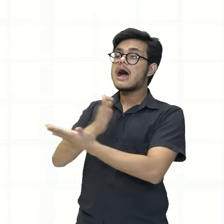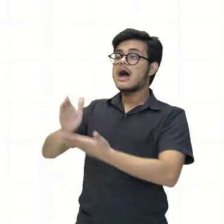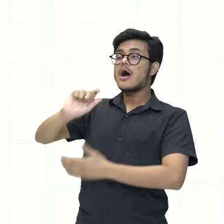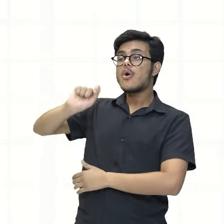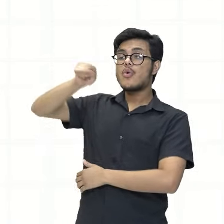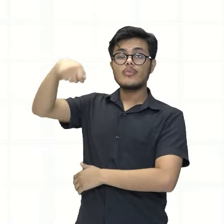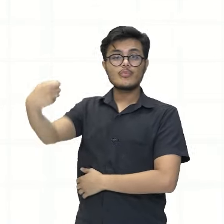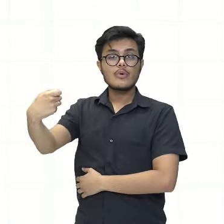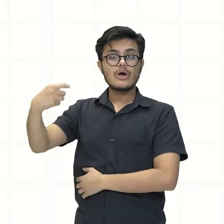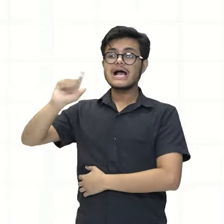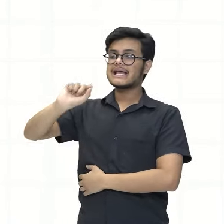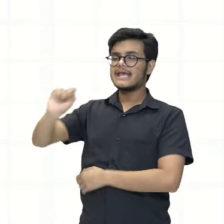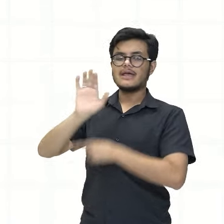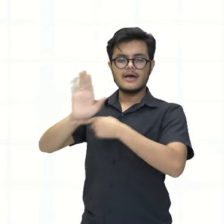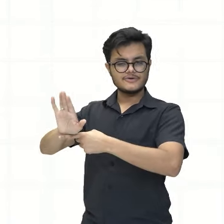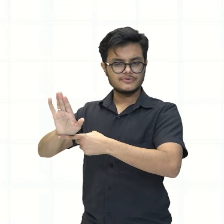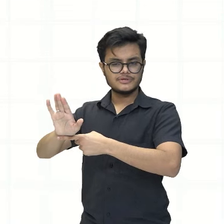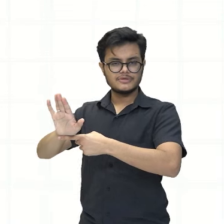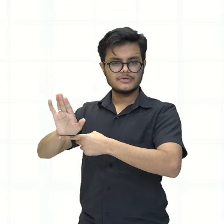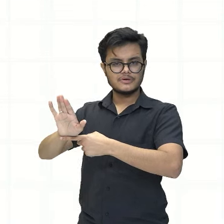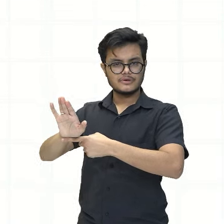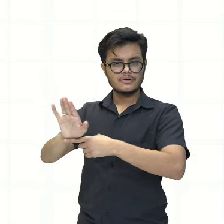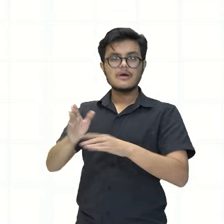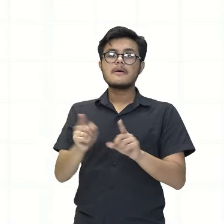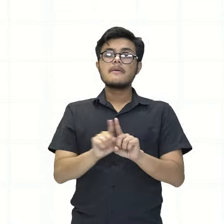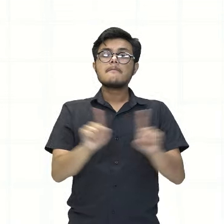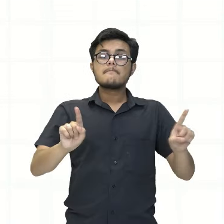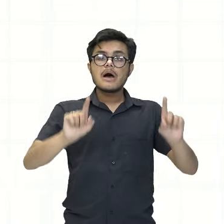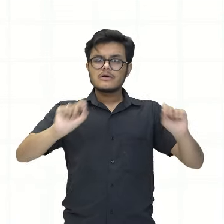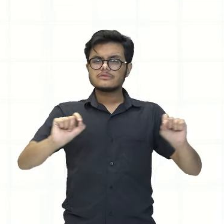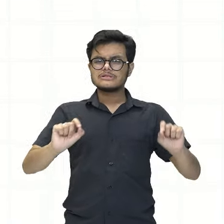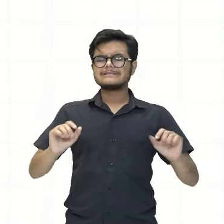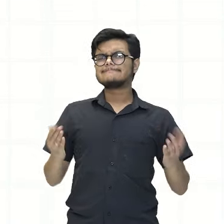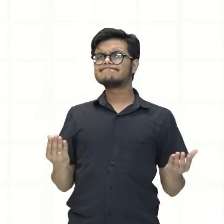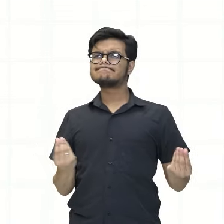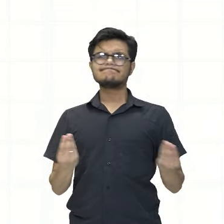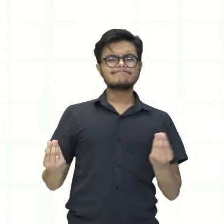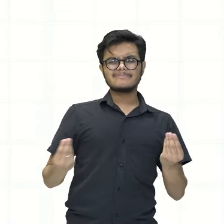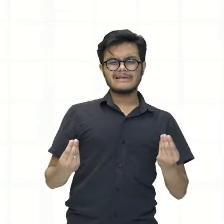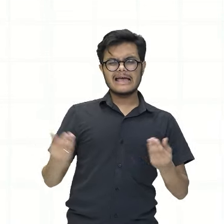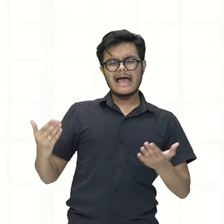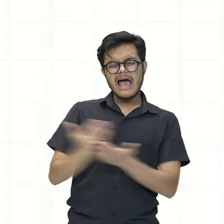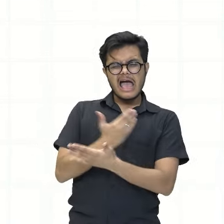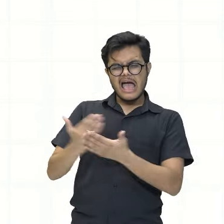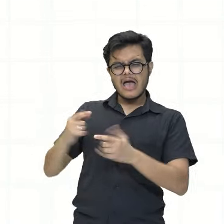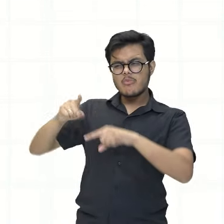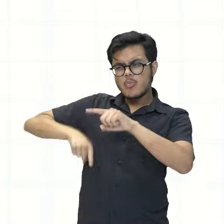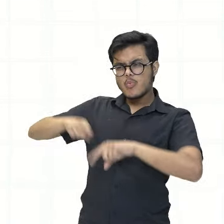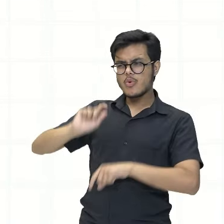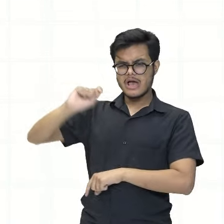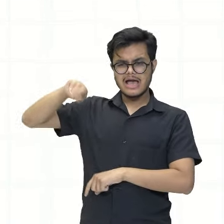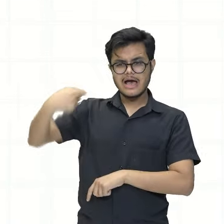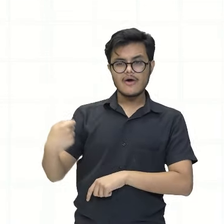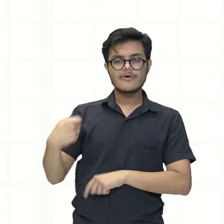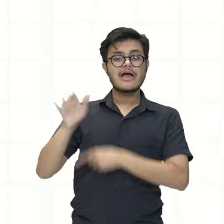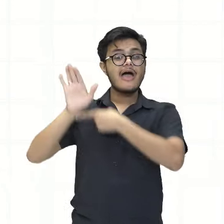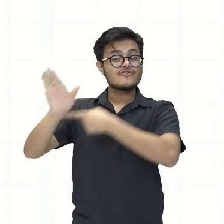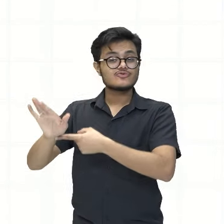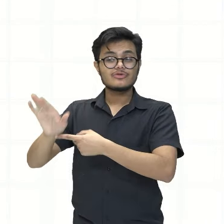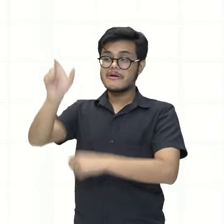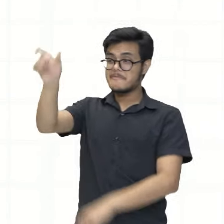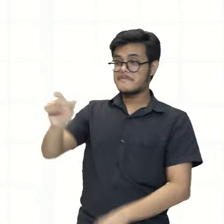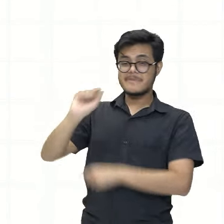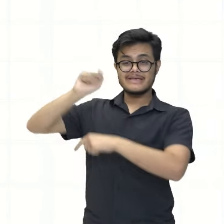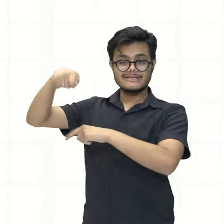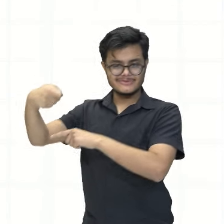complemento ajuda mas oferece alguma coisa a alguém